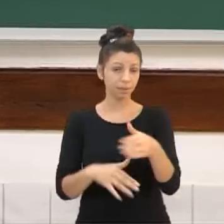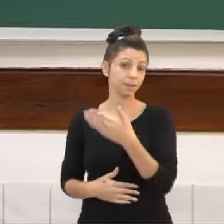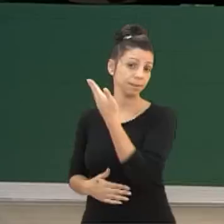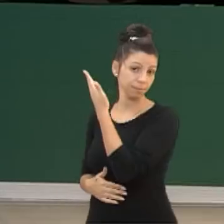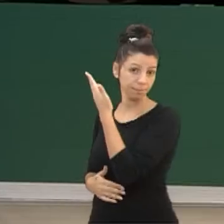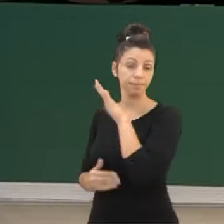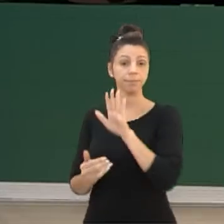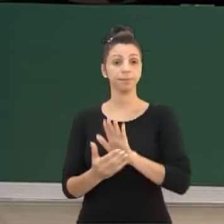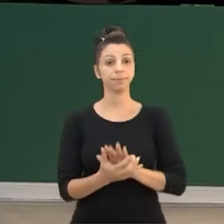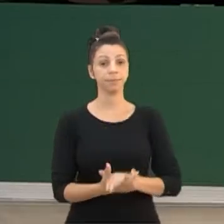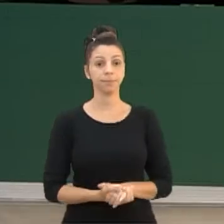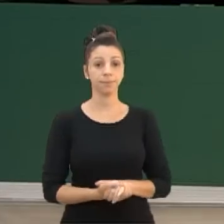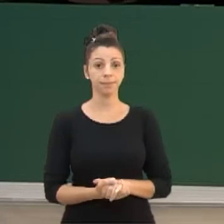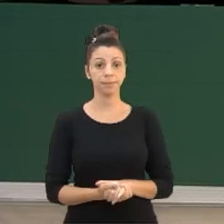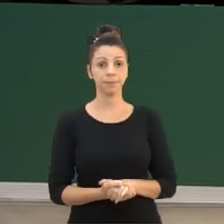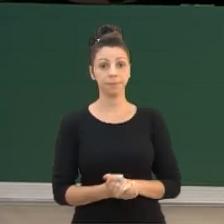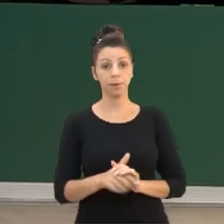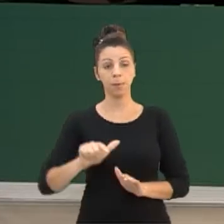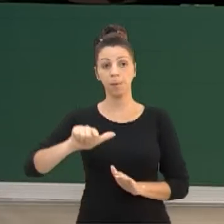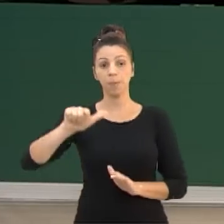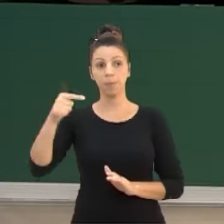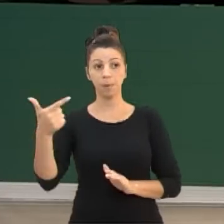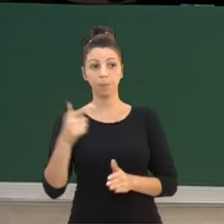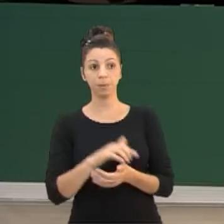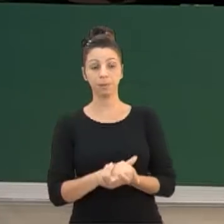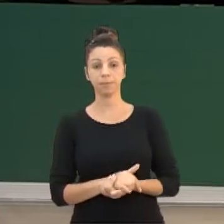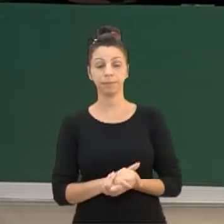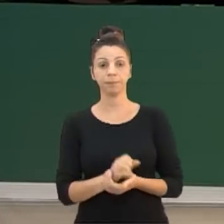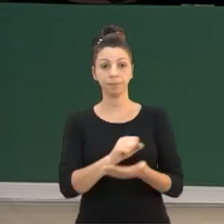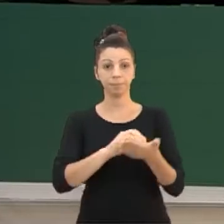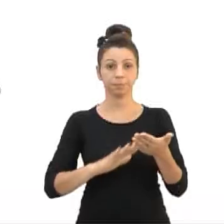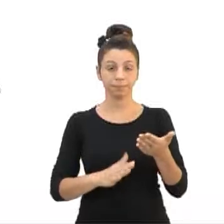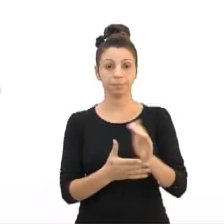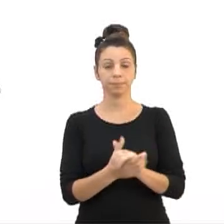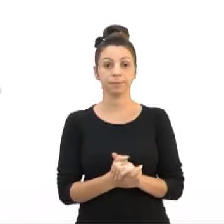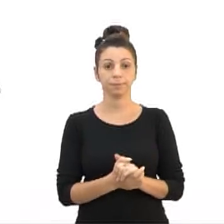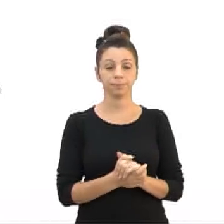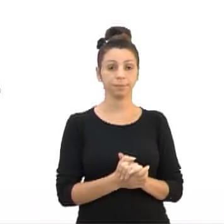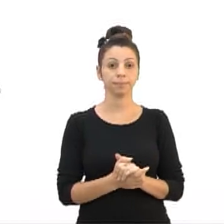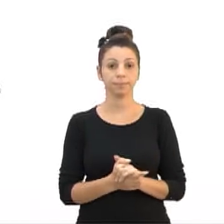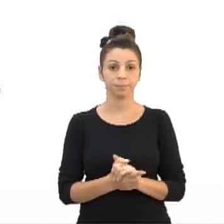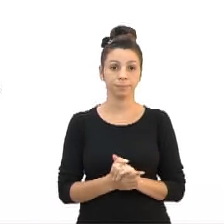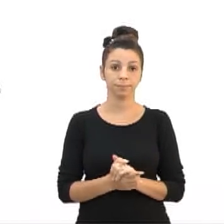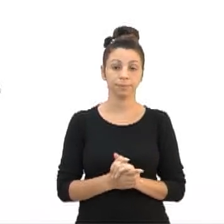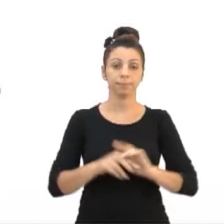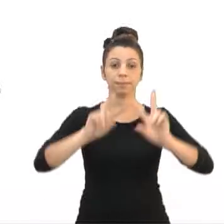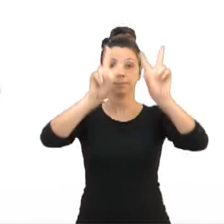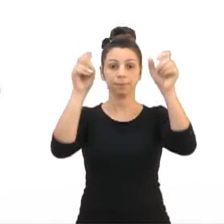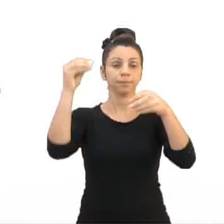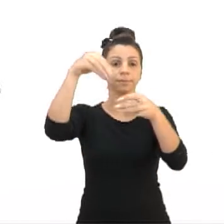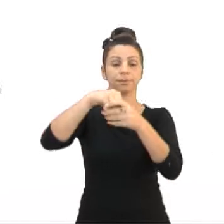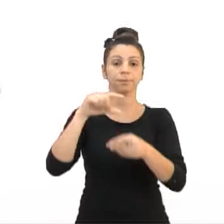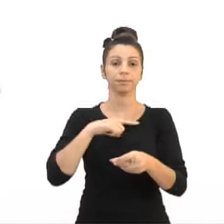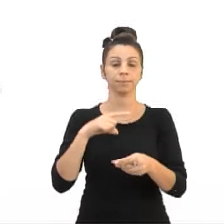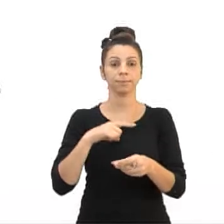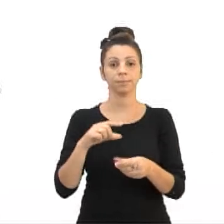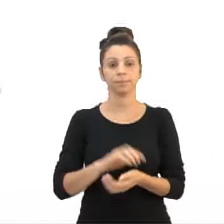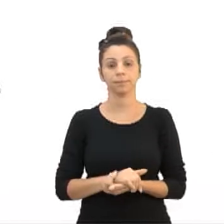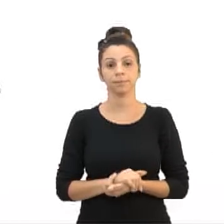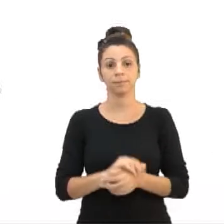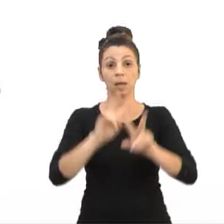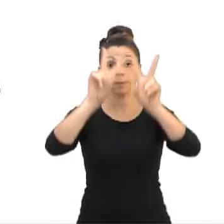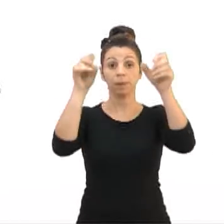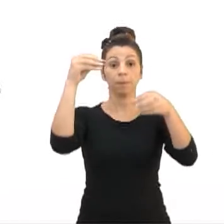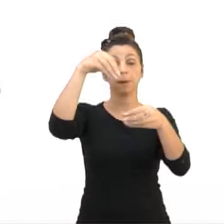questão. Muito bem, vamos para mais uma aqui. Ainda neste fragmento, o conteúdo de um podcast